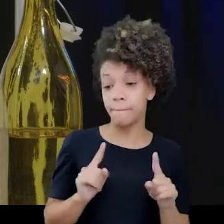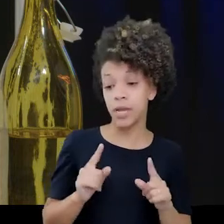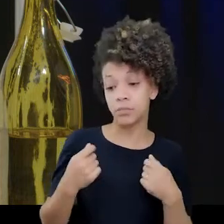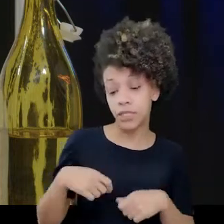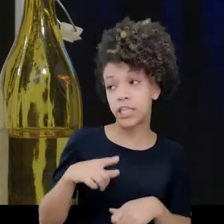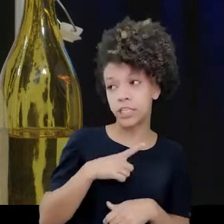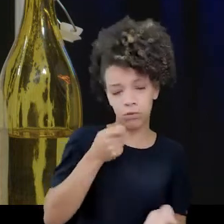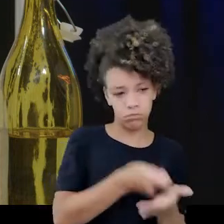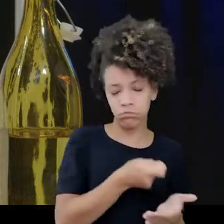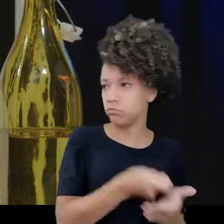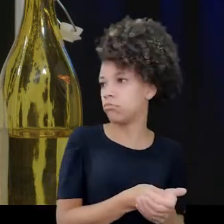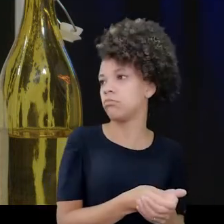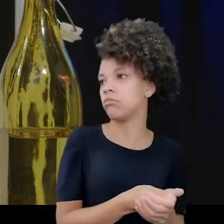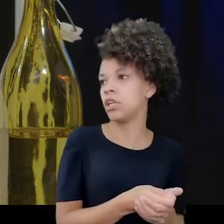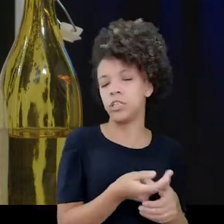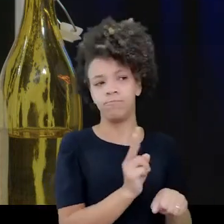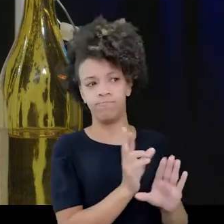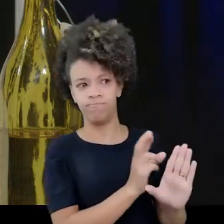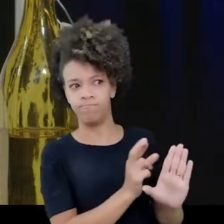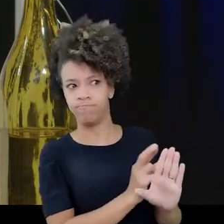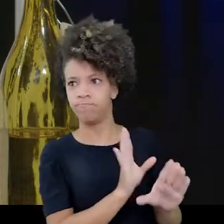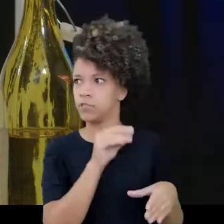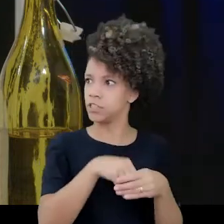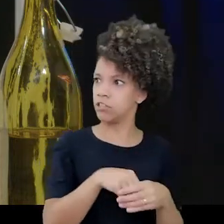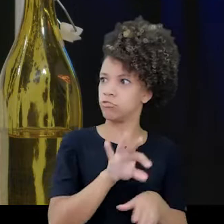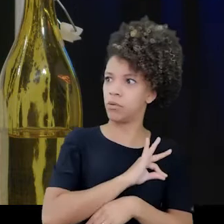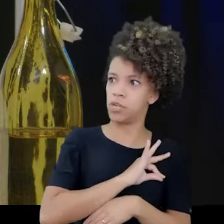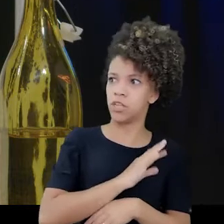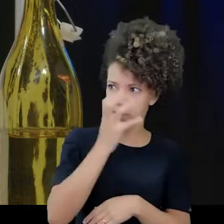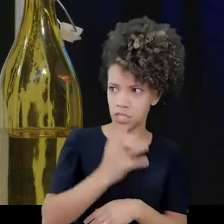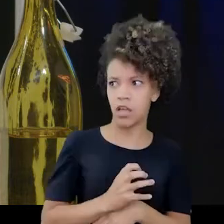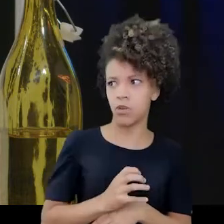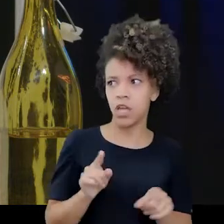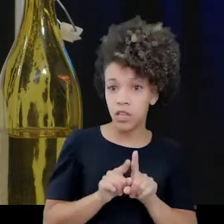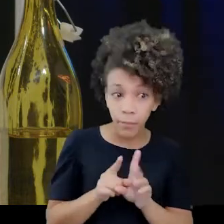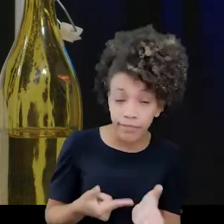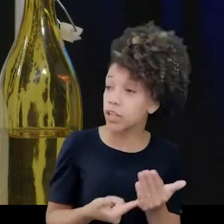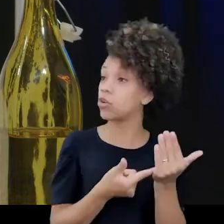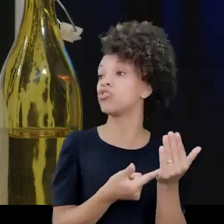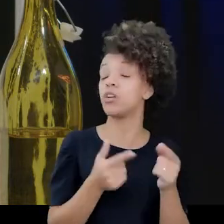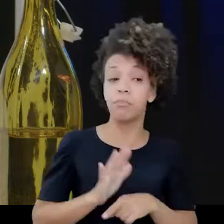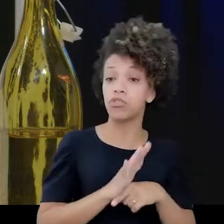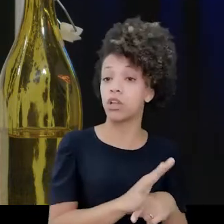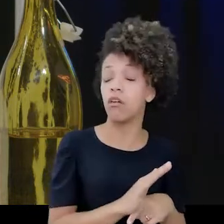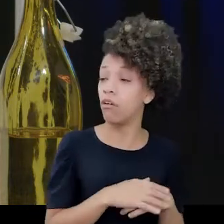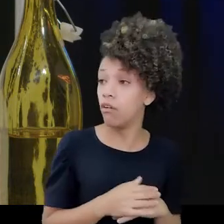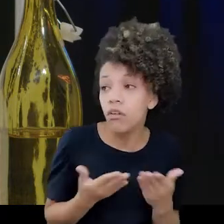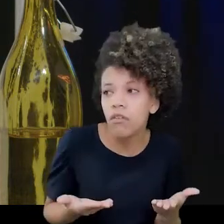agora vai ter corregedoria forte e vai ter gente na frente da polícia que é séria e vai ter tecnologia